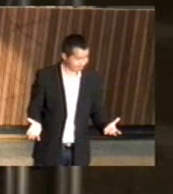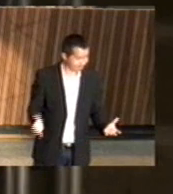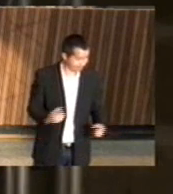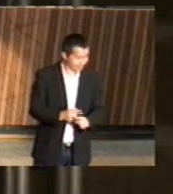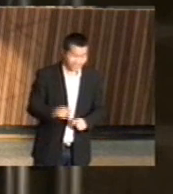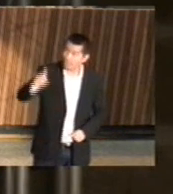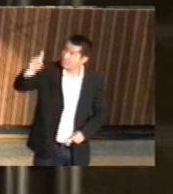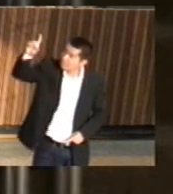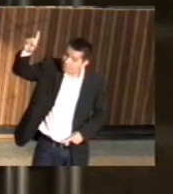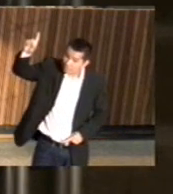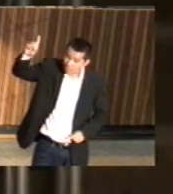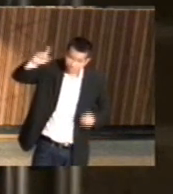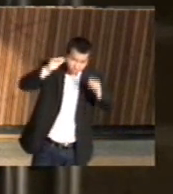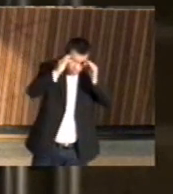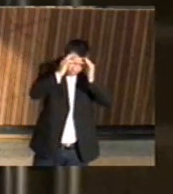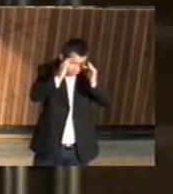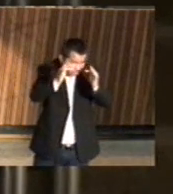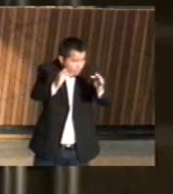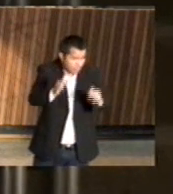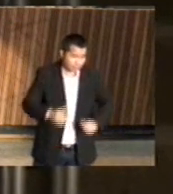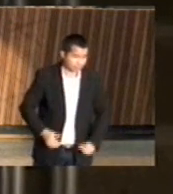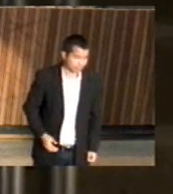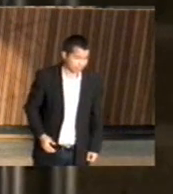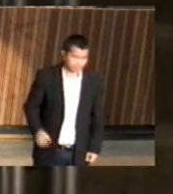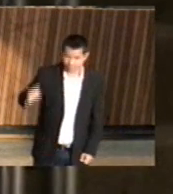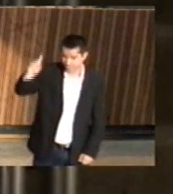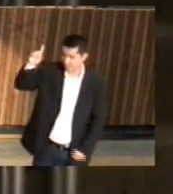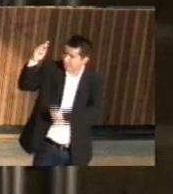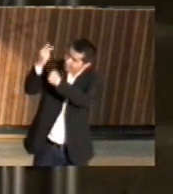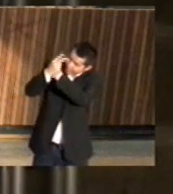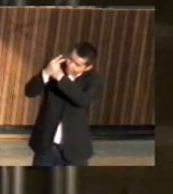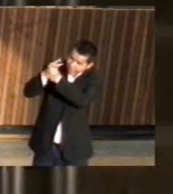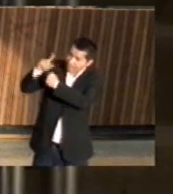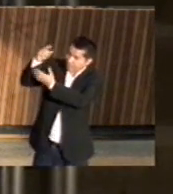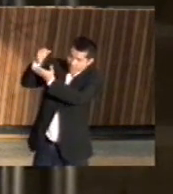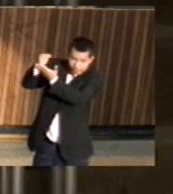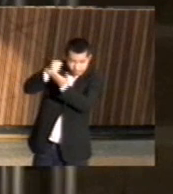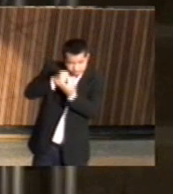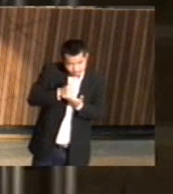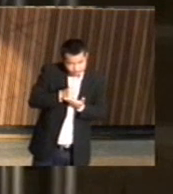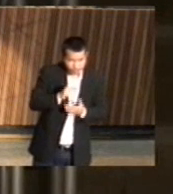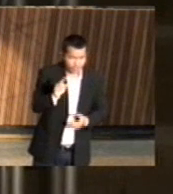pagar em cheque e você me devolve. Mas aquilo era tudo mentira.